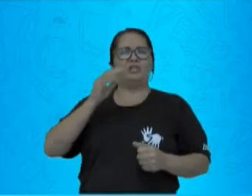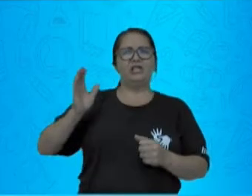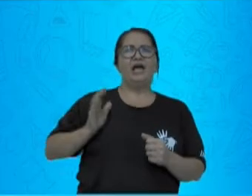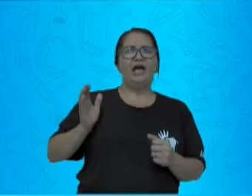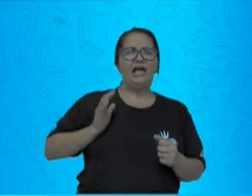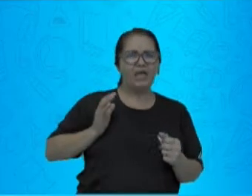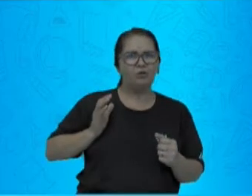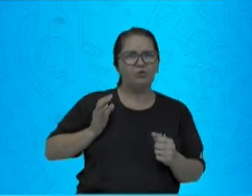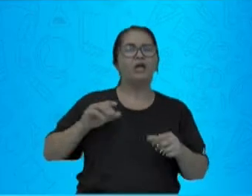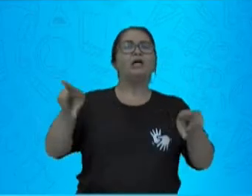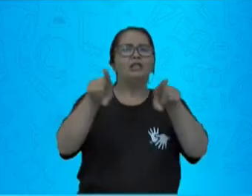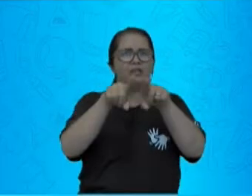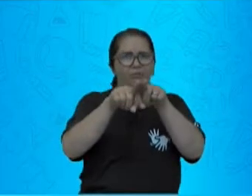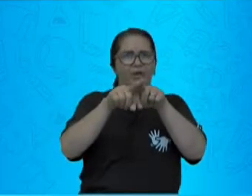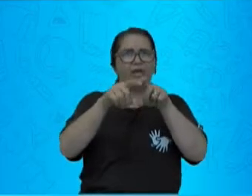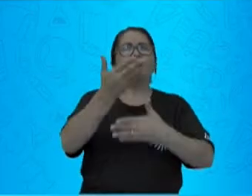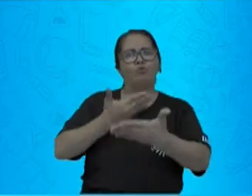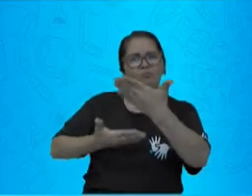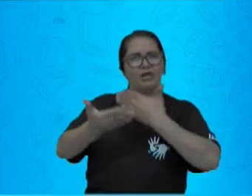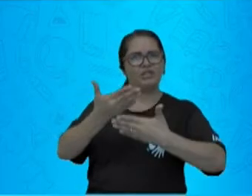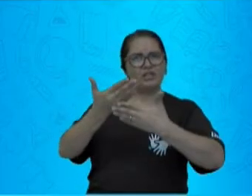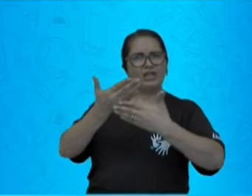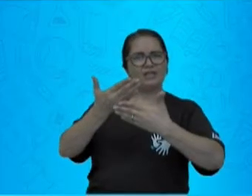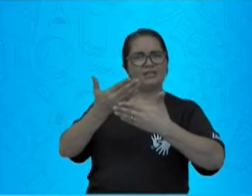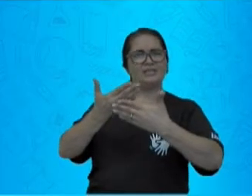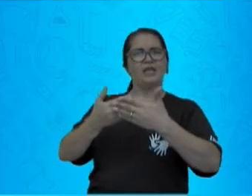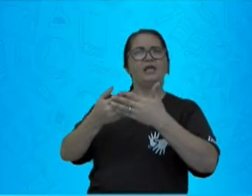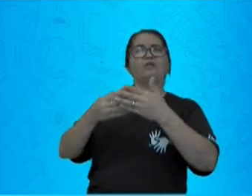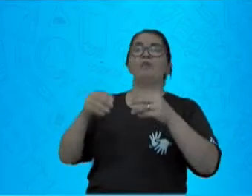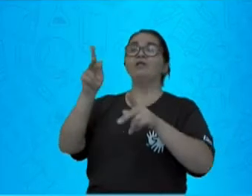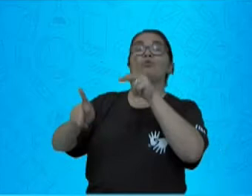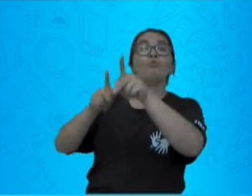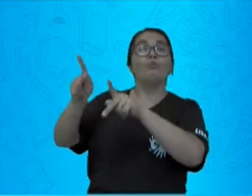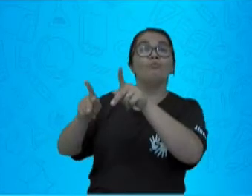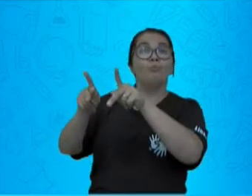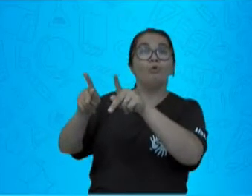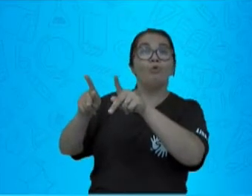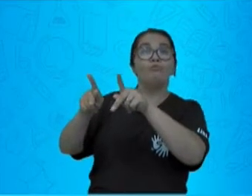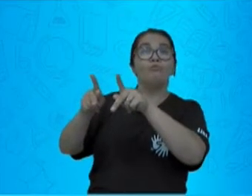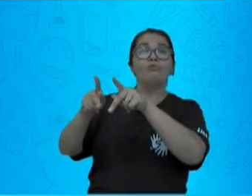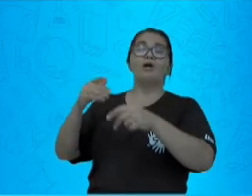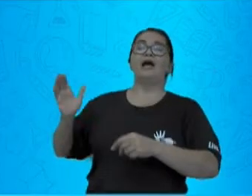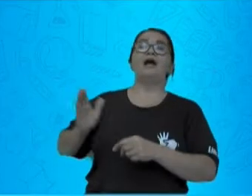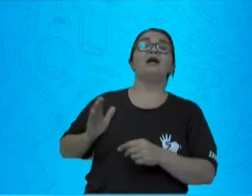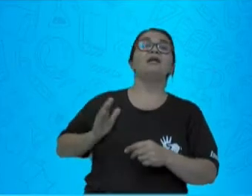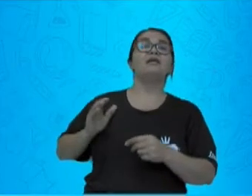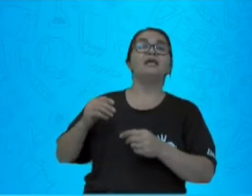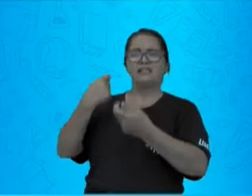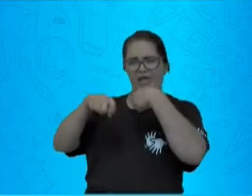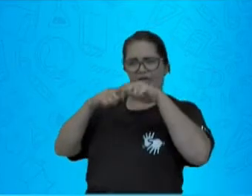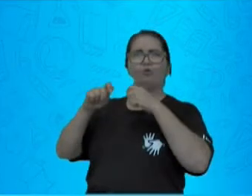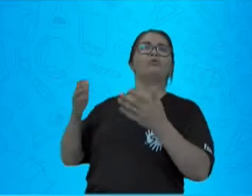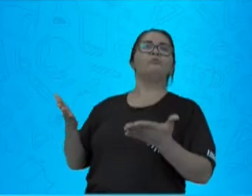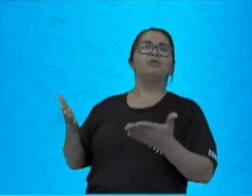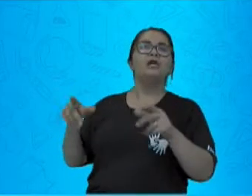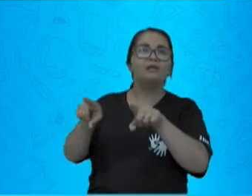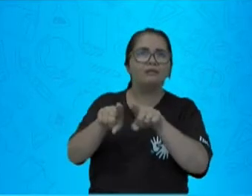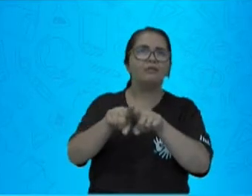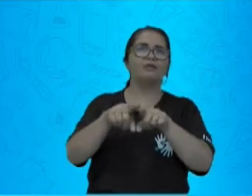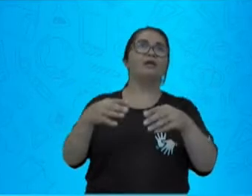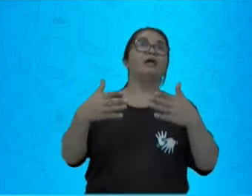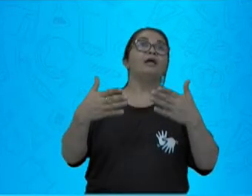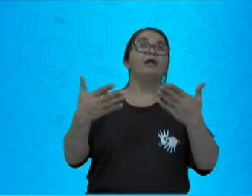Suíça, Inglaterra, Holanda e França. Tiveram como